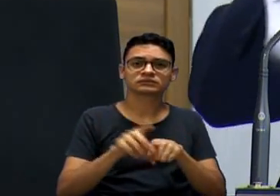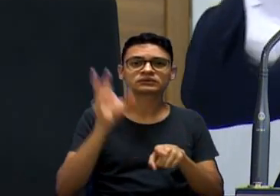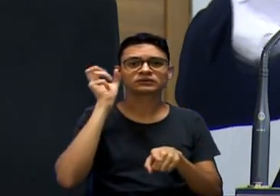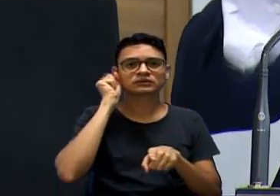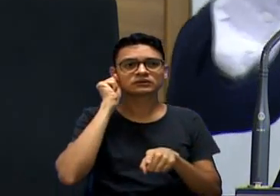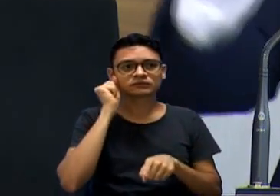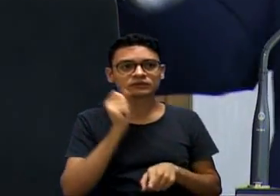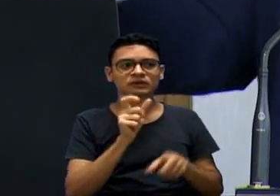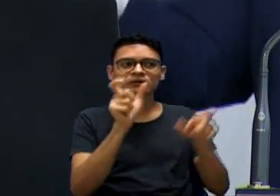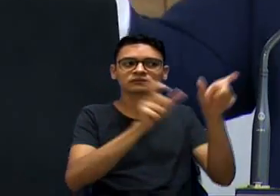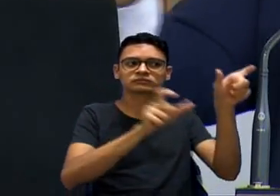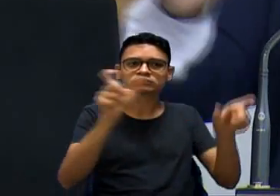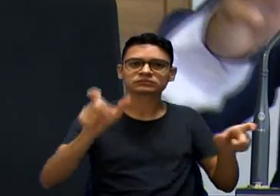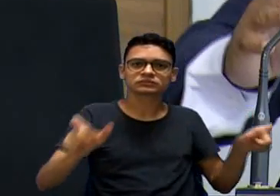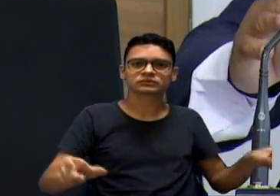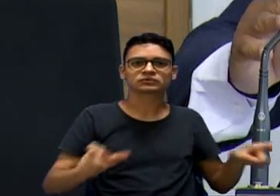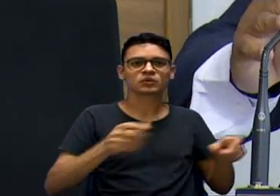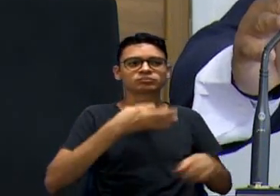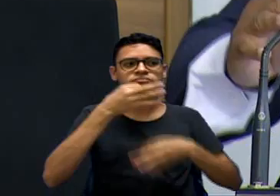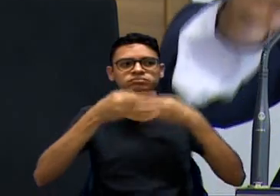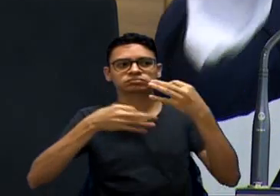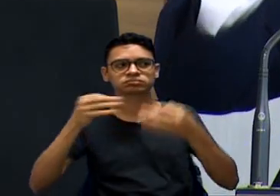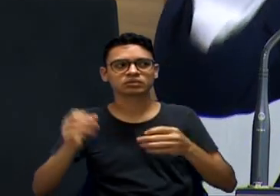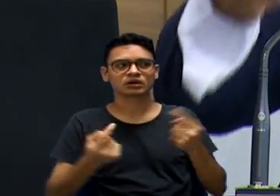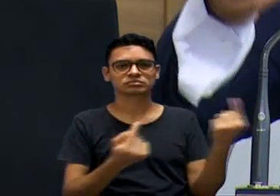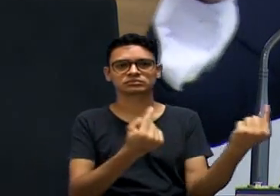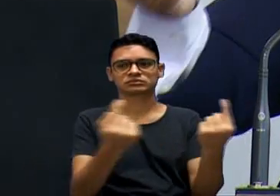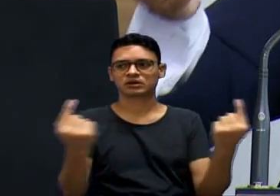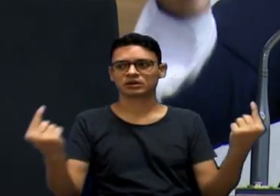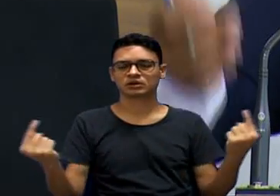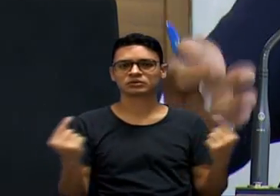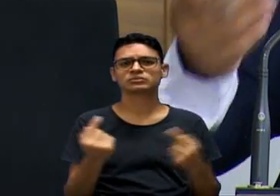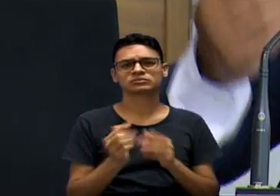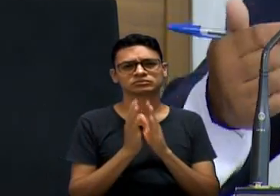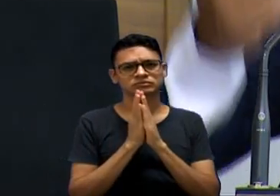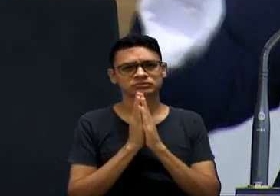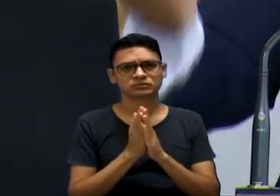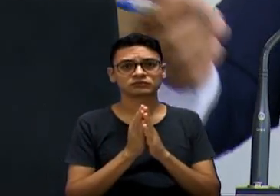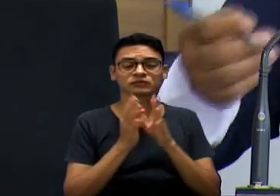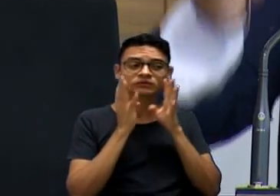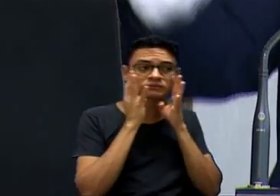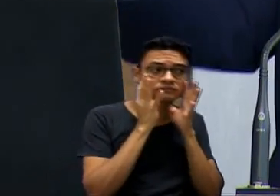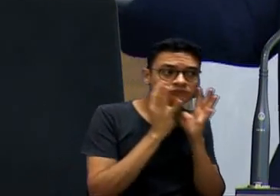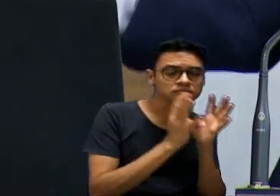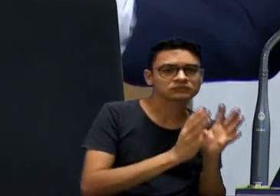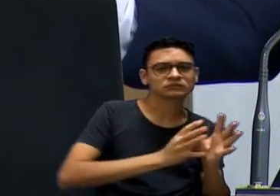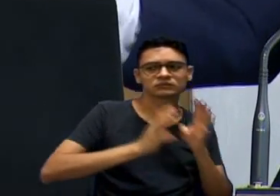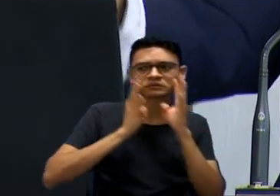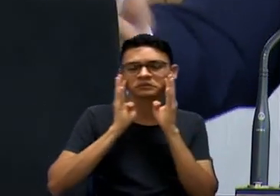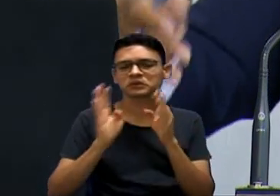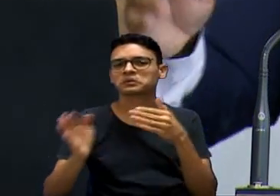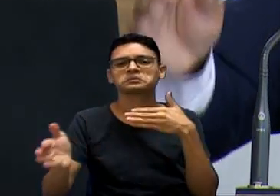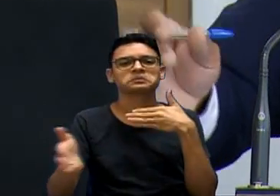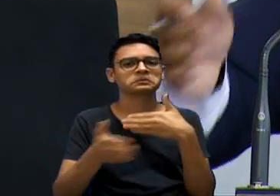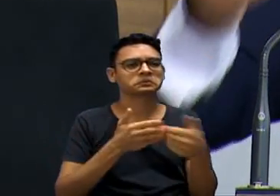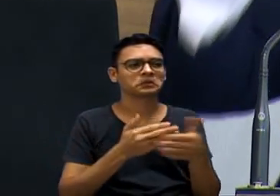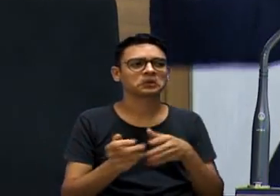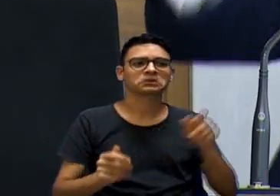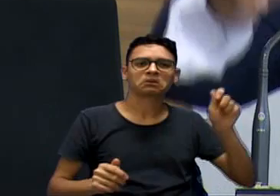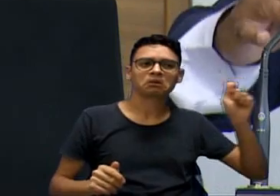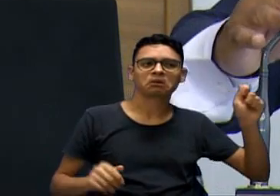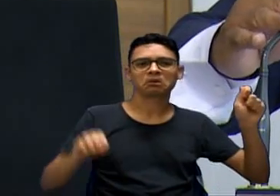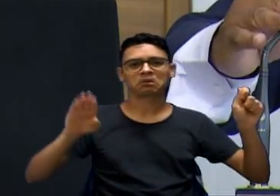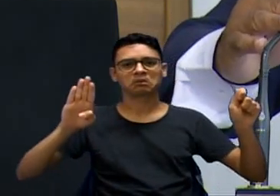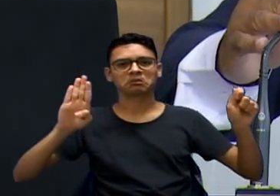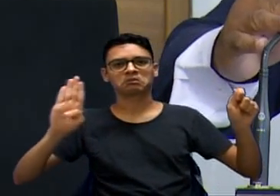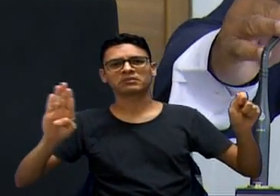que é o posicionamento de cada vereador, se vocês puderem estar ouvindo primeiro, independente do lado A, do lado B,